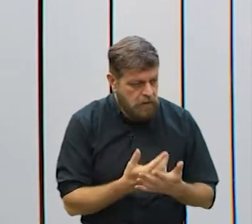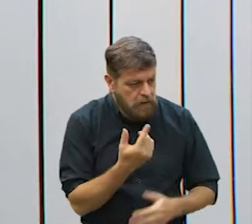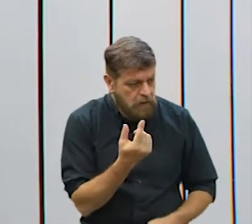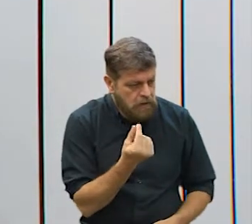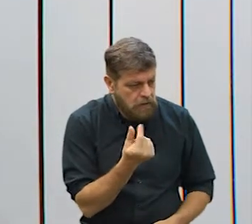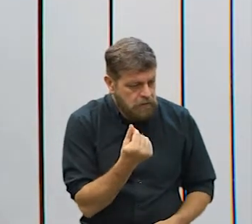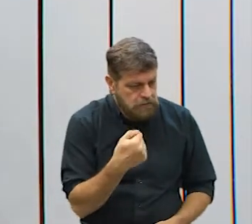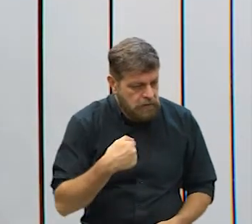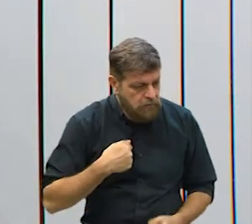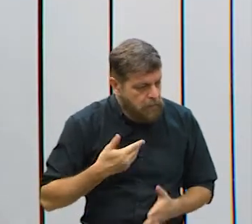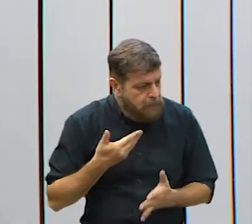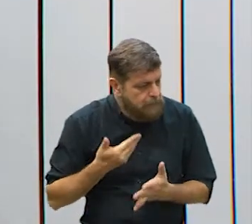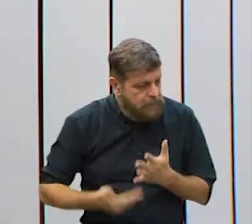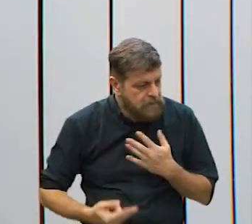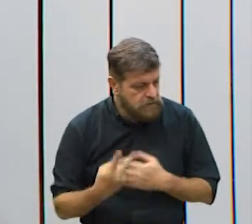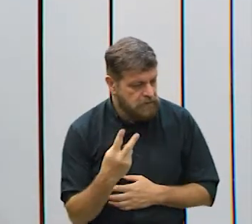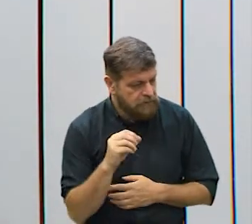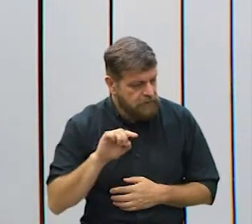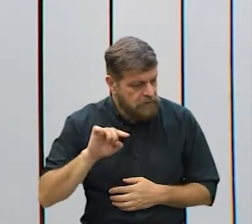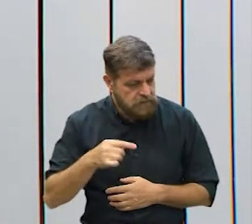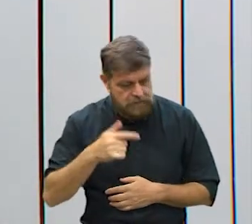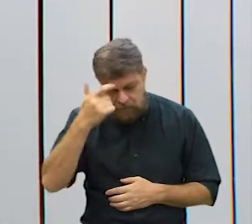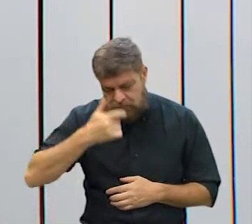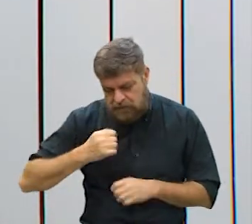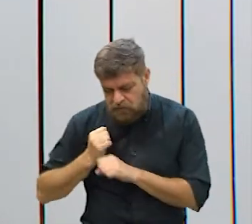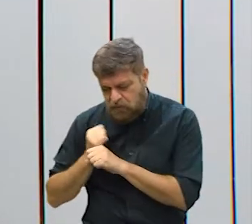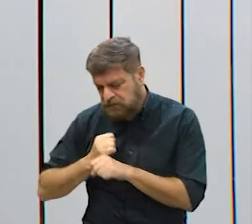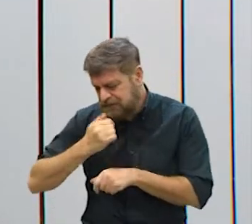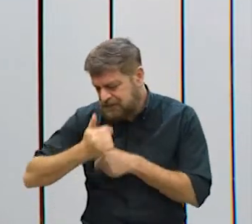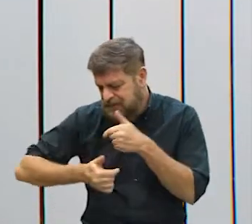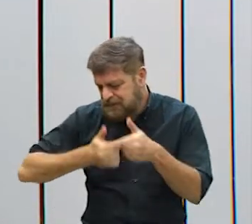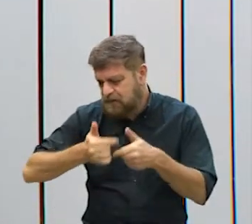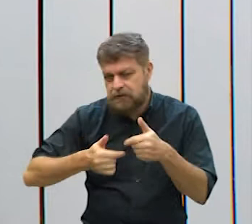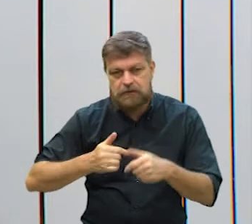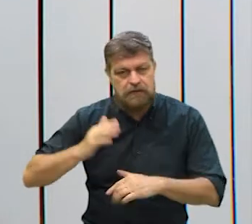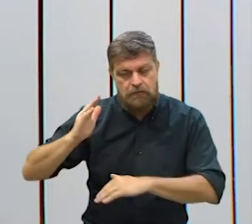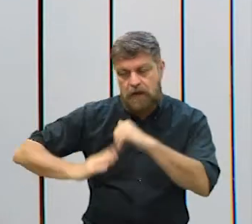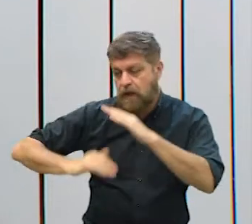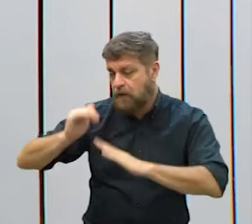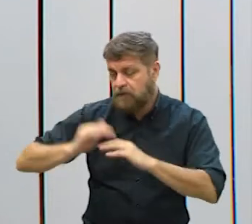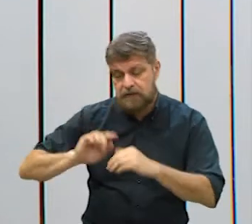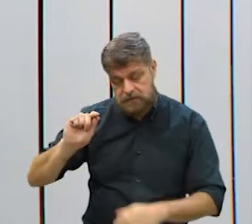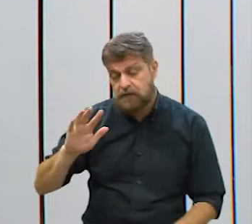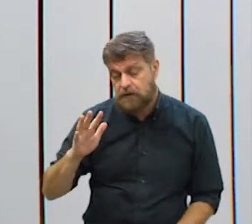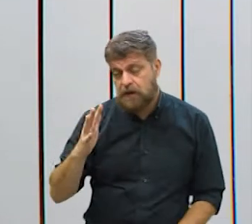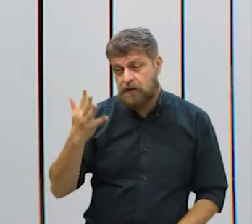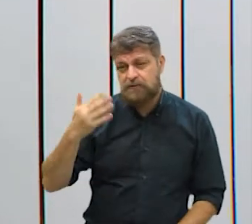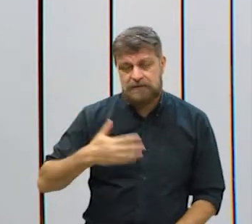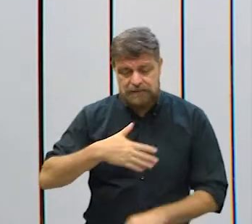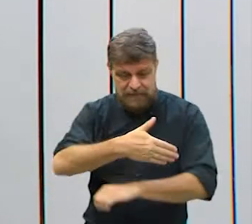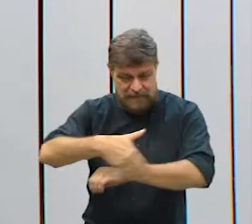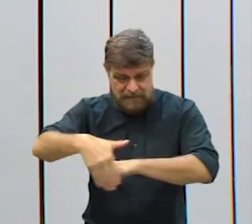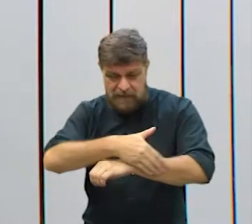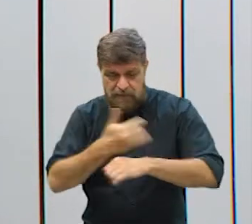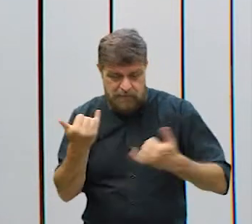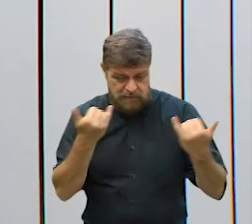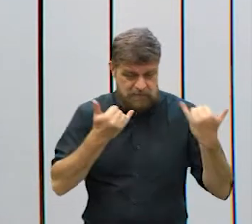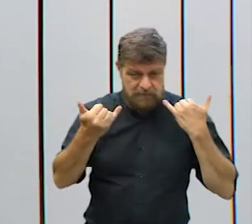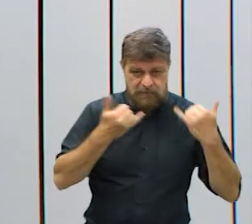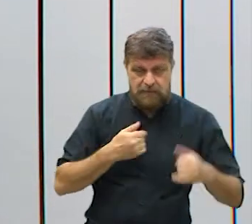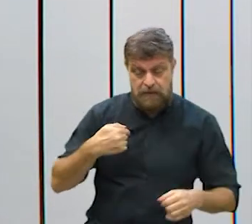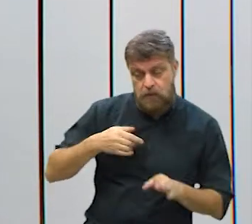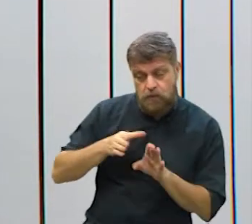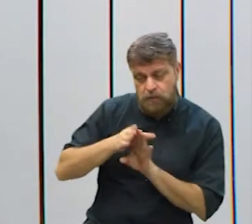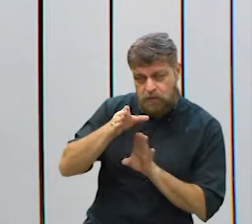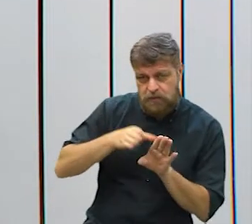os únicos 20, 30 mil ali do acerto, que trabalhou muitos anos. Sim. Então, na prática, é isso que a gente vê na rua, né? Então, o